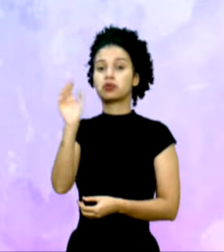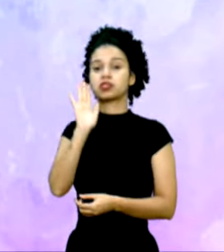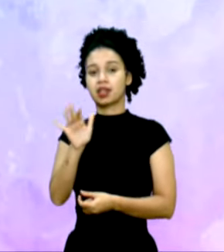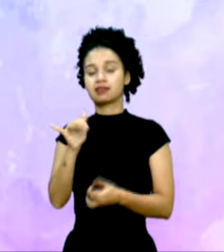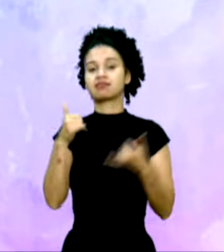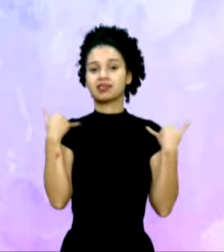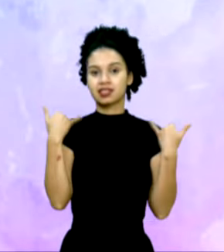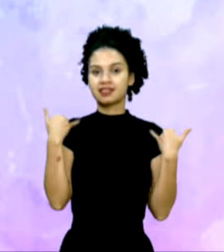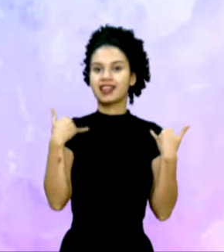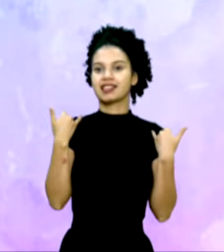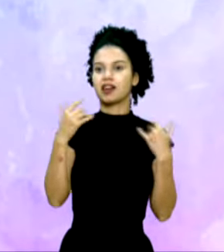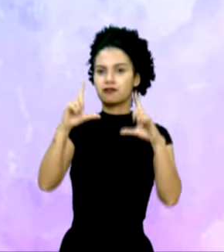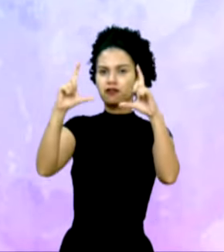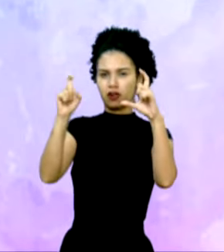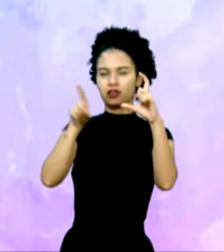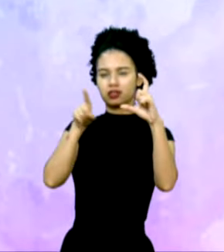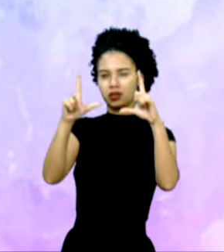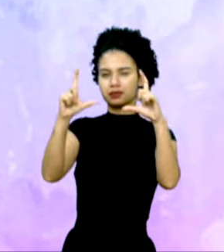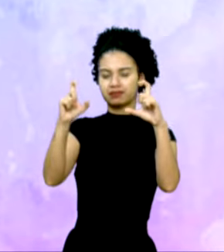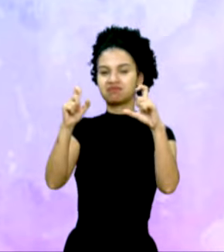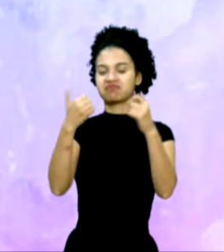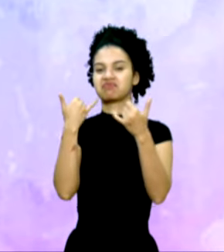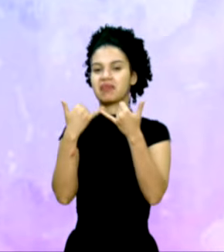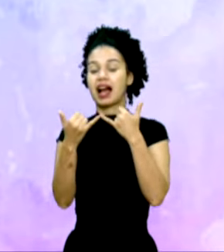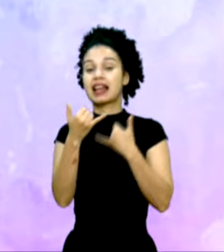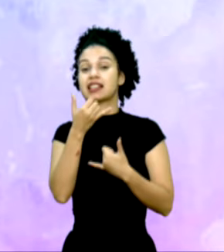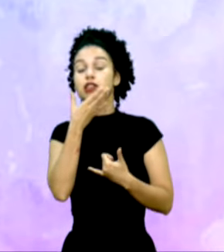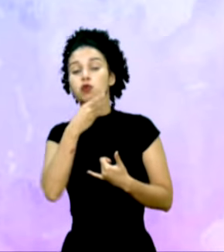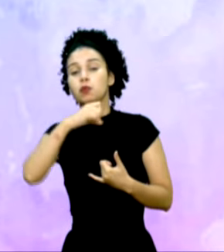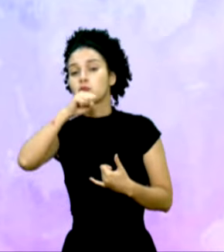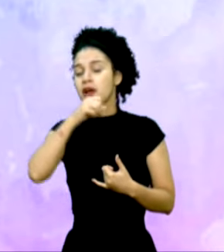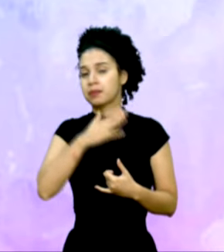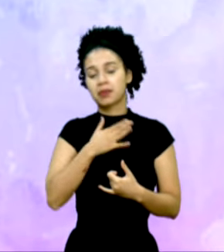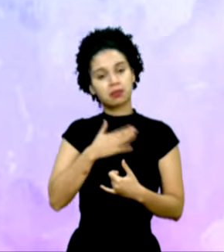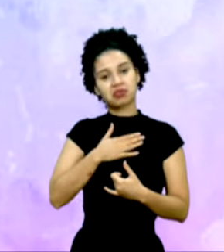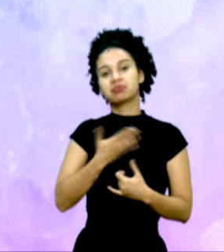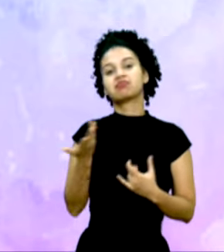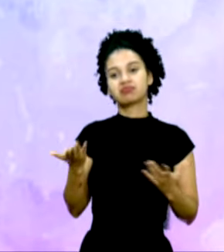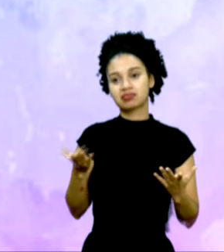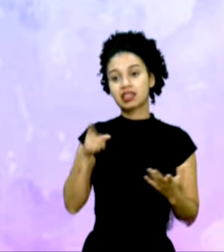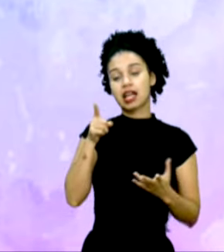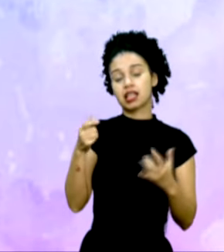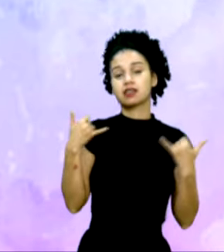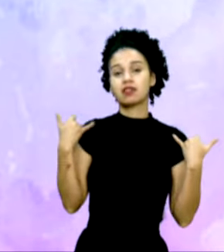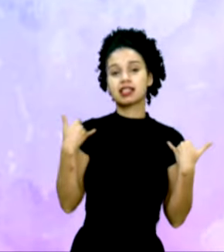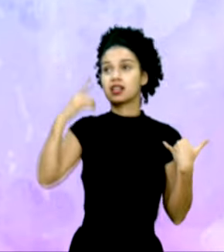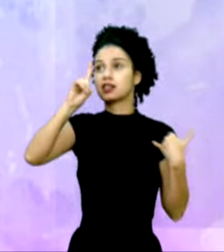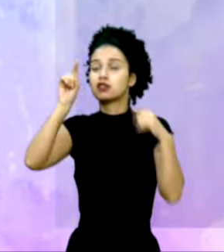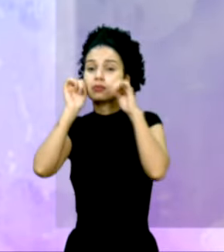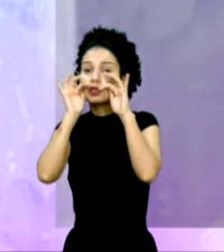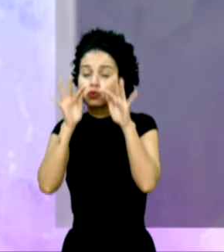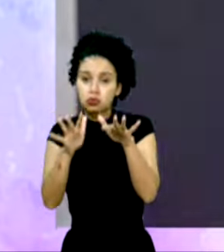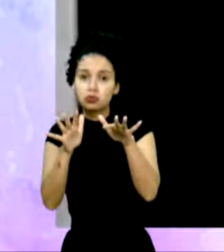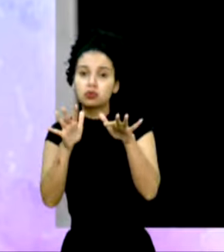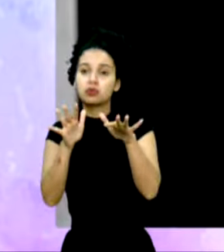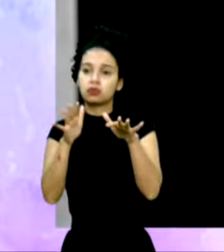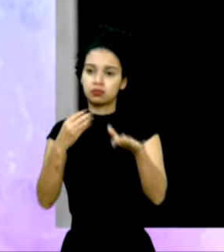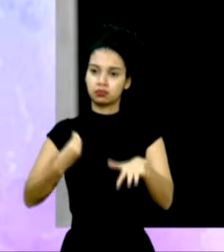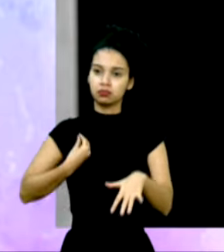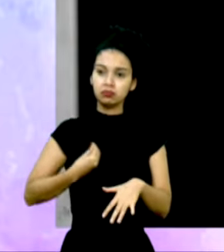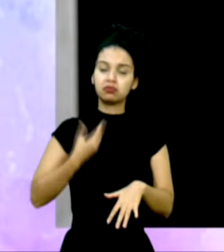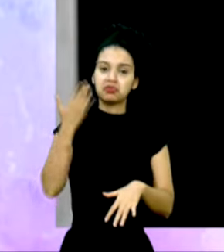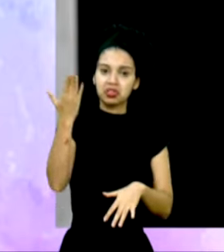Meu sogro maravilhoso, é um pai pra mim, Edson Lobão. Hoje é aniversariante de hoje, que Deus possa abençoar tremendamente a vida